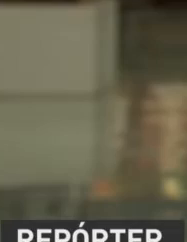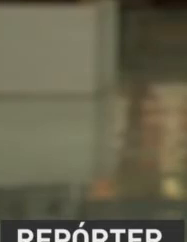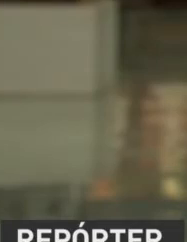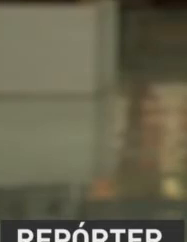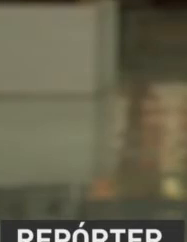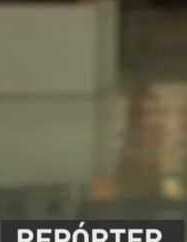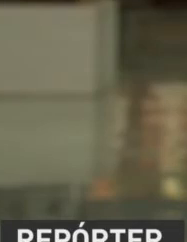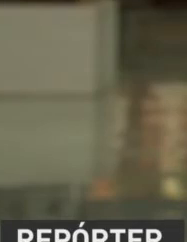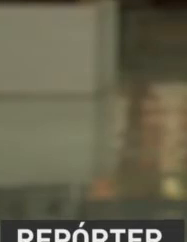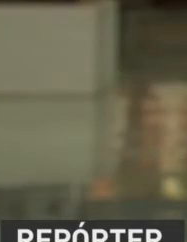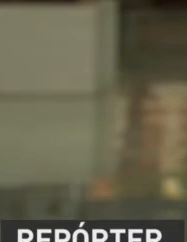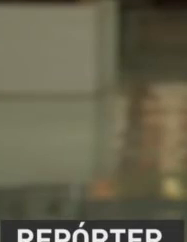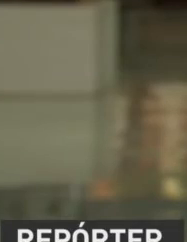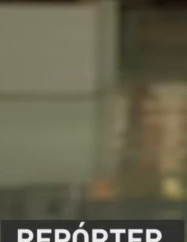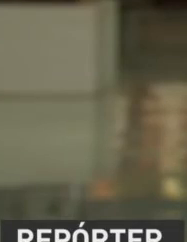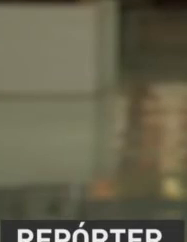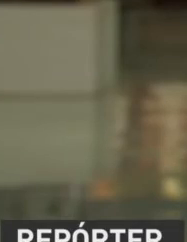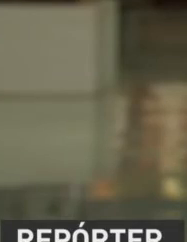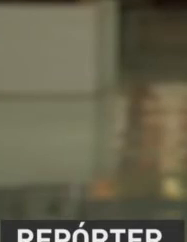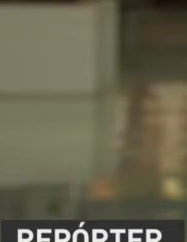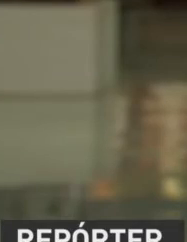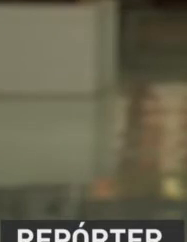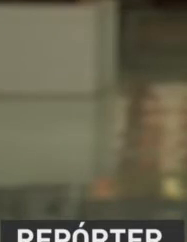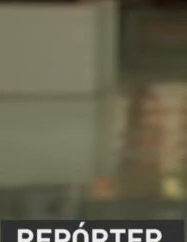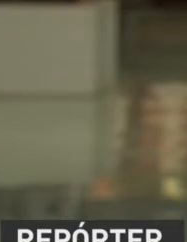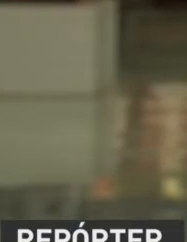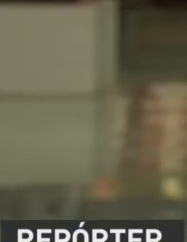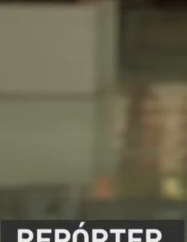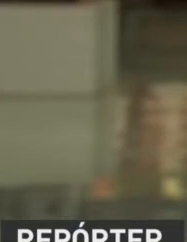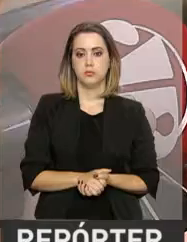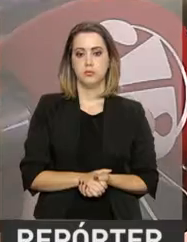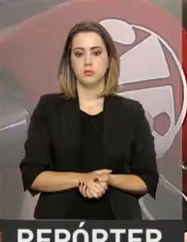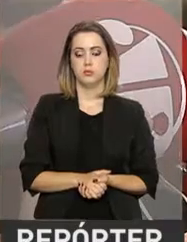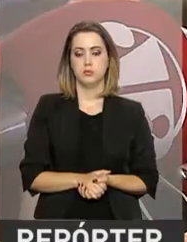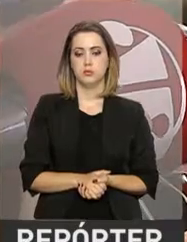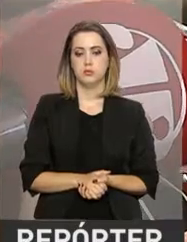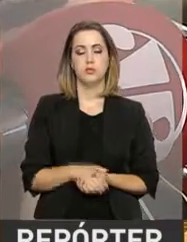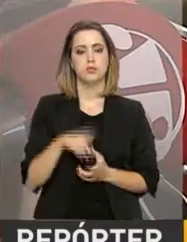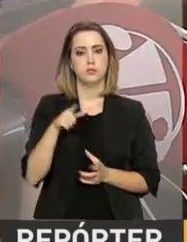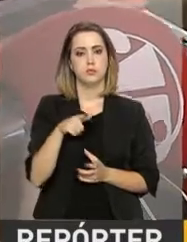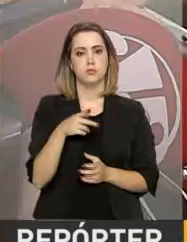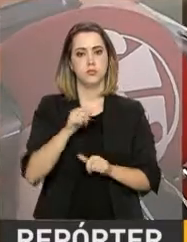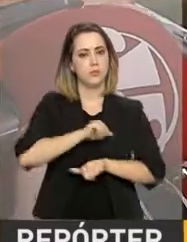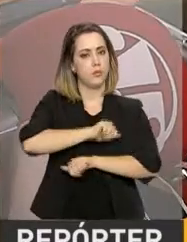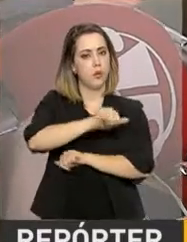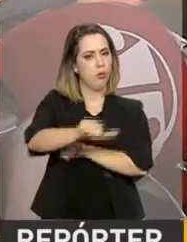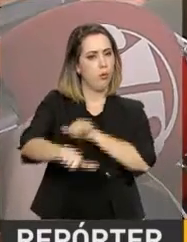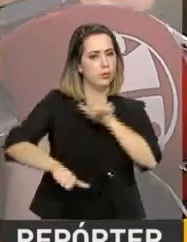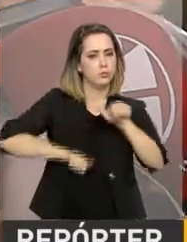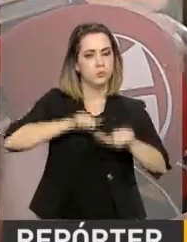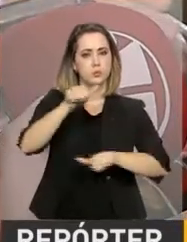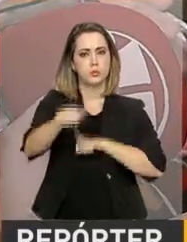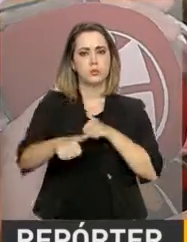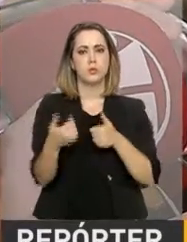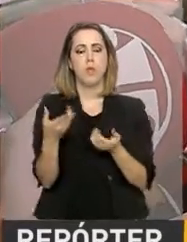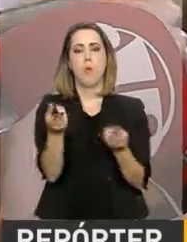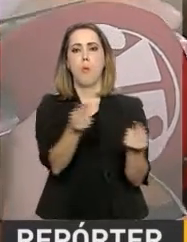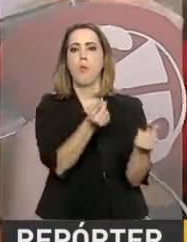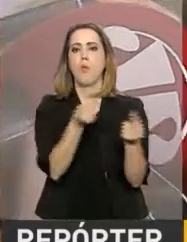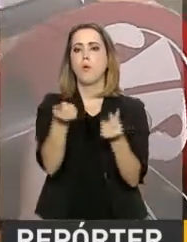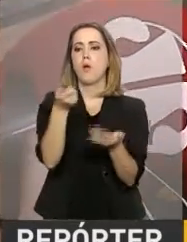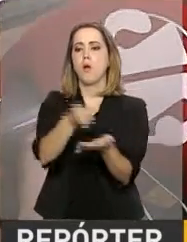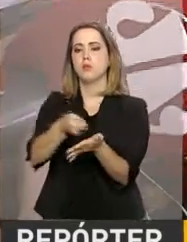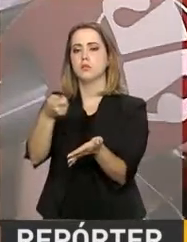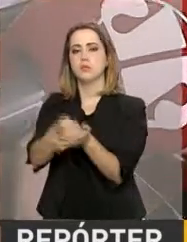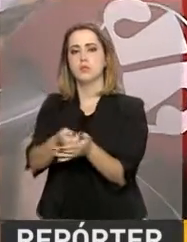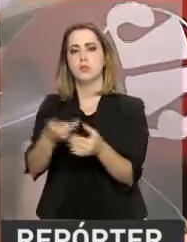Fazenda comentou o assunto. Vamos acompanhar agora um trecho da entrevista. Uma grande mudança que os preços de